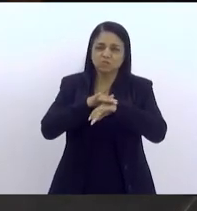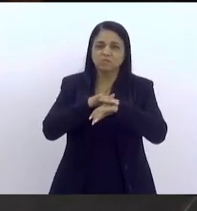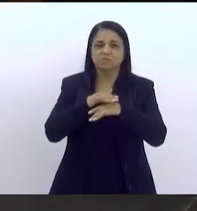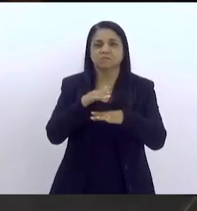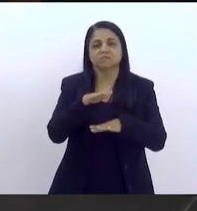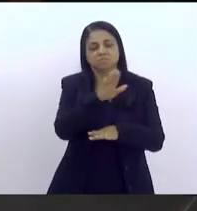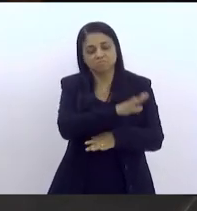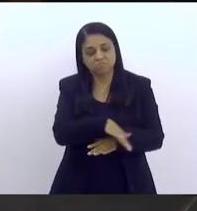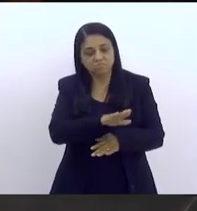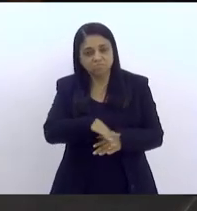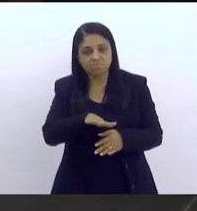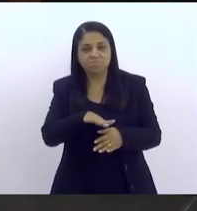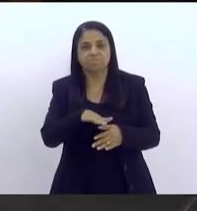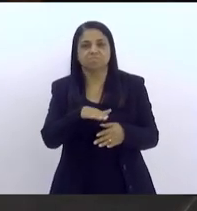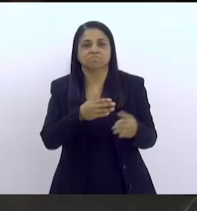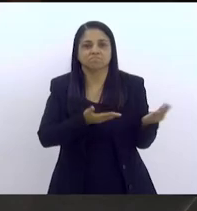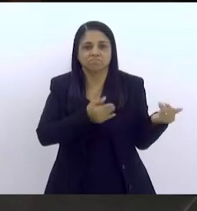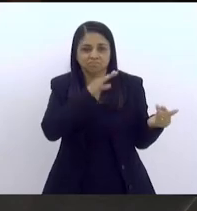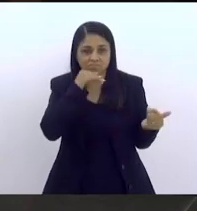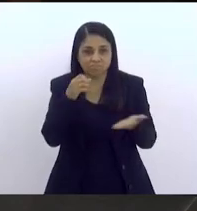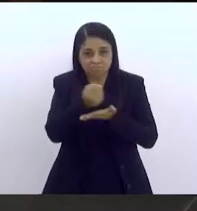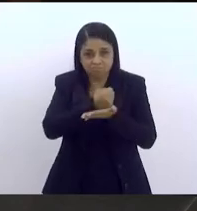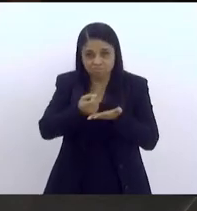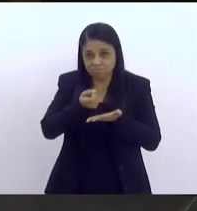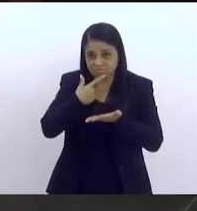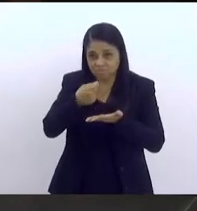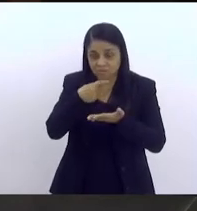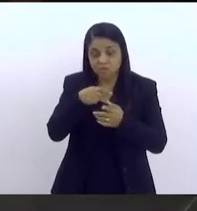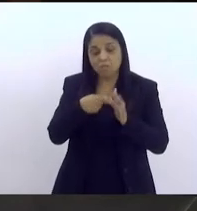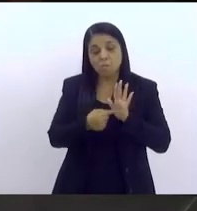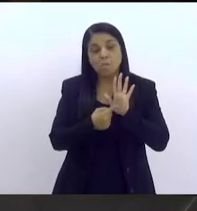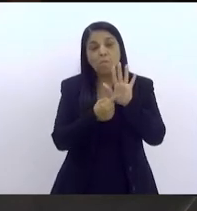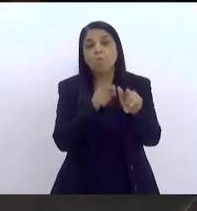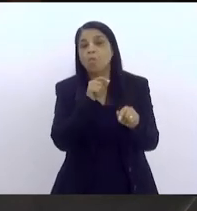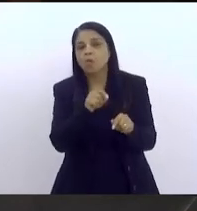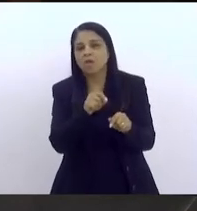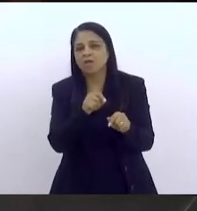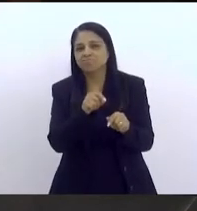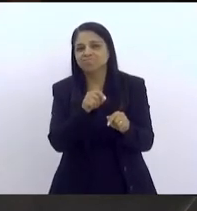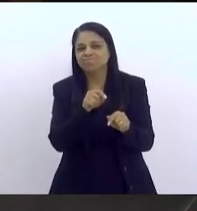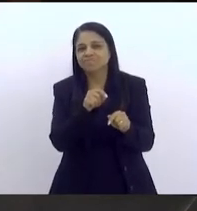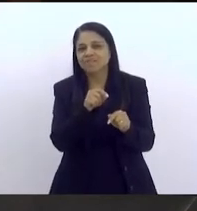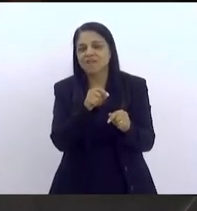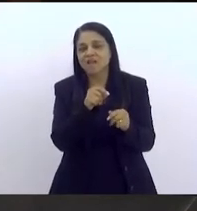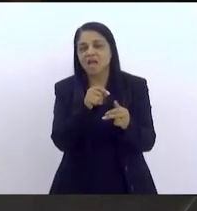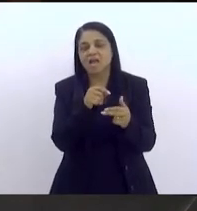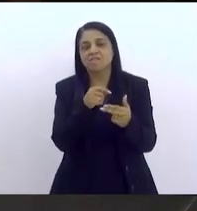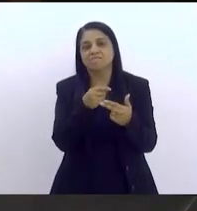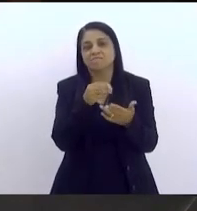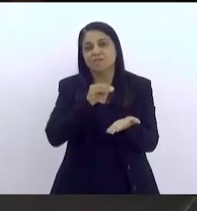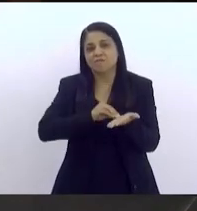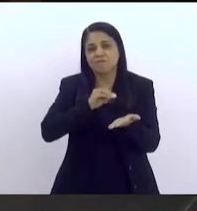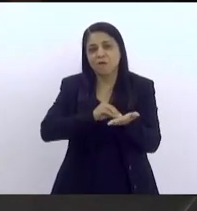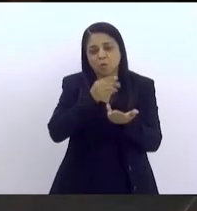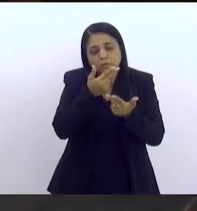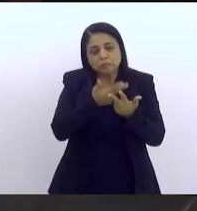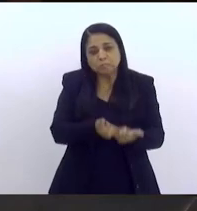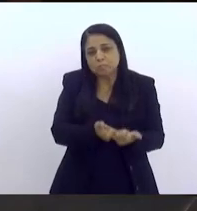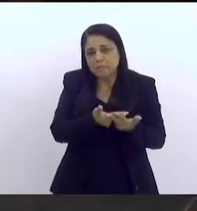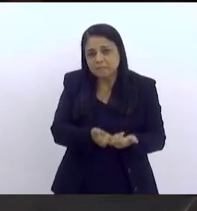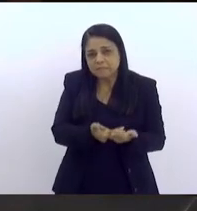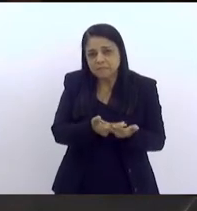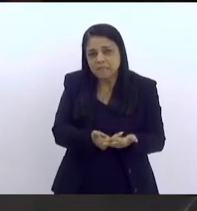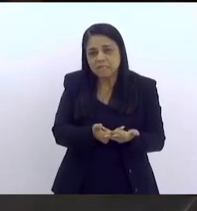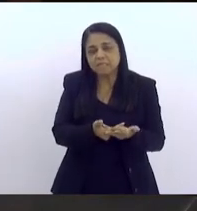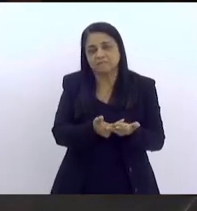Infância e da adolescência revela Nossa intolerância a diferença uma intolerância que